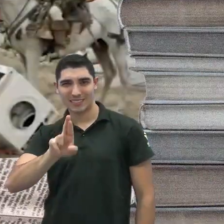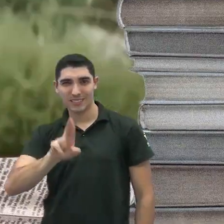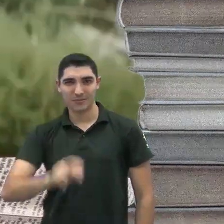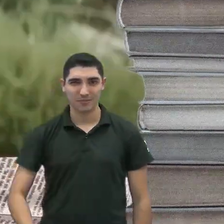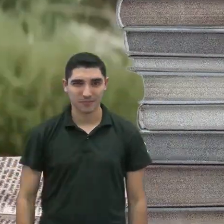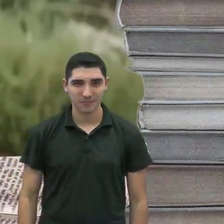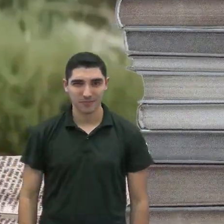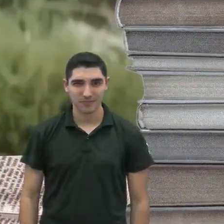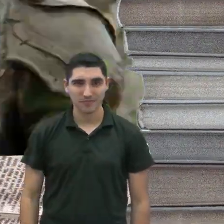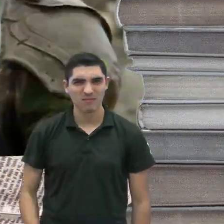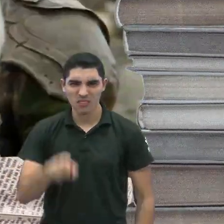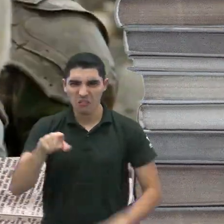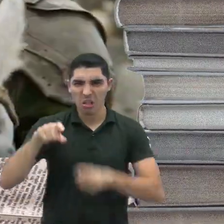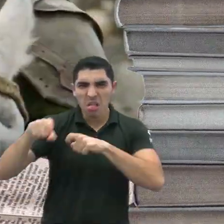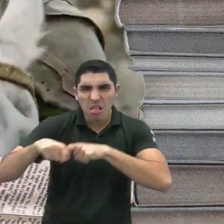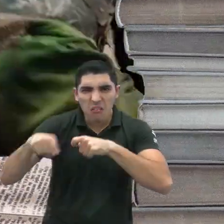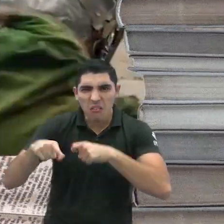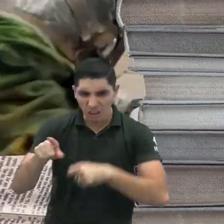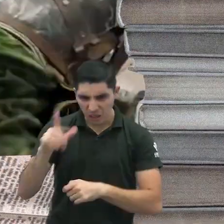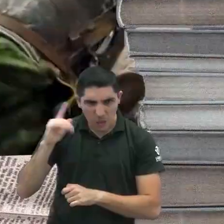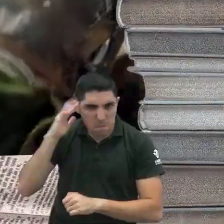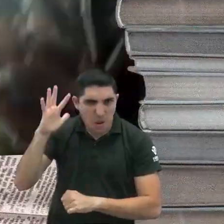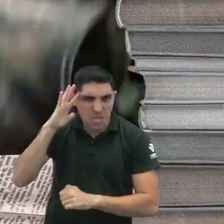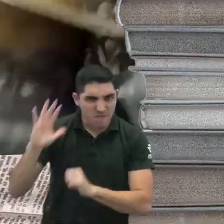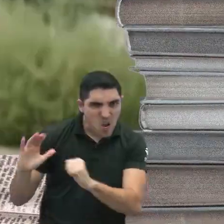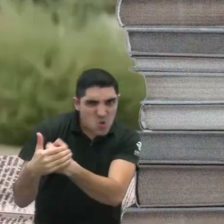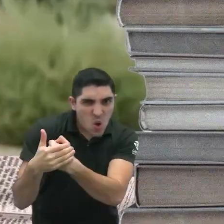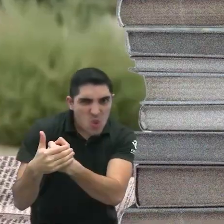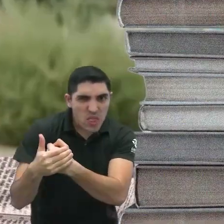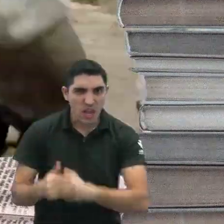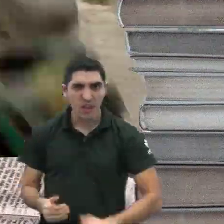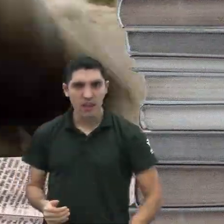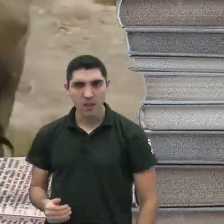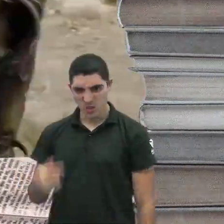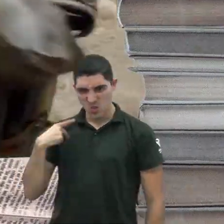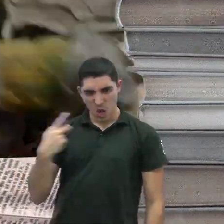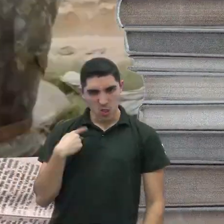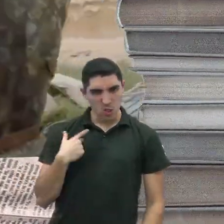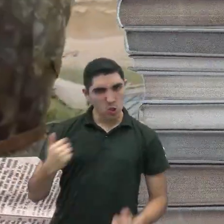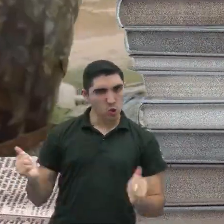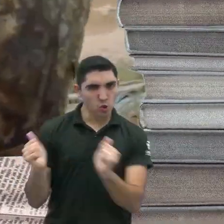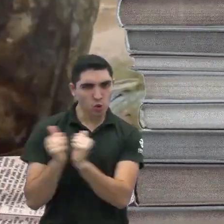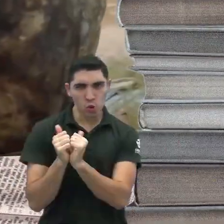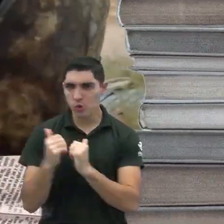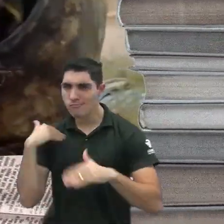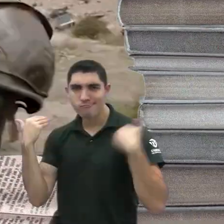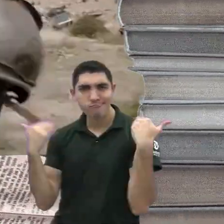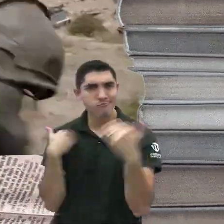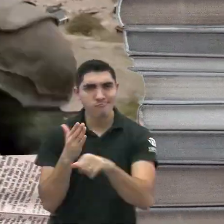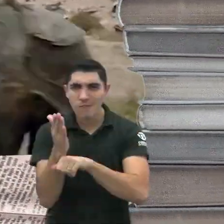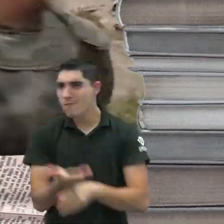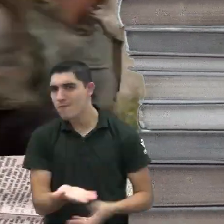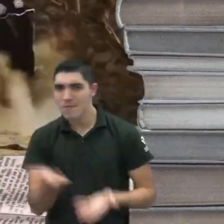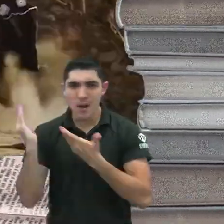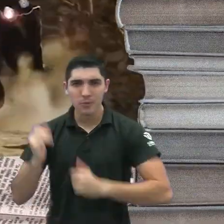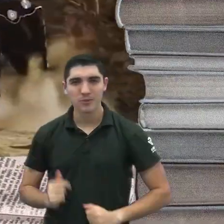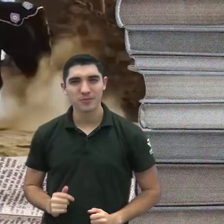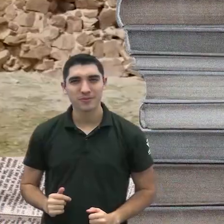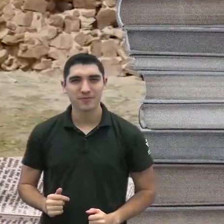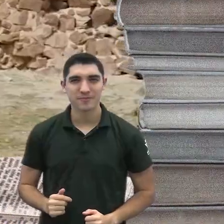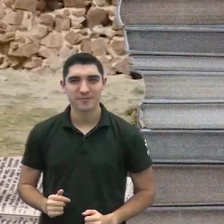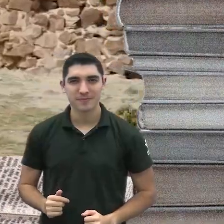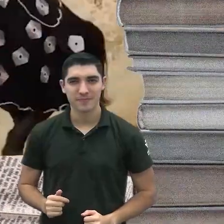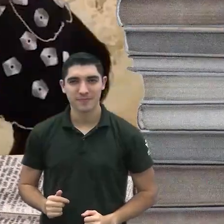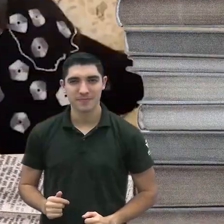You crazy peasant. You think you can hide from me? We shall have such great adventures together.